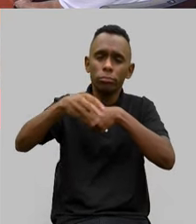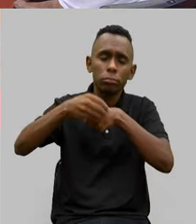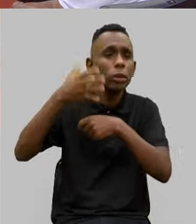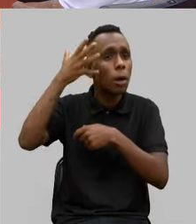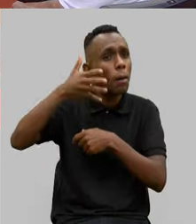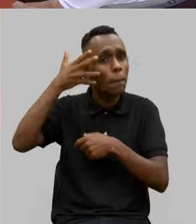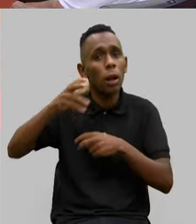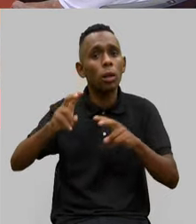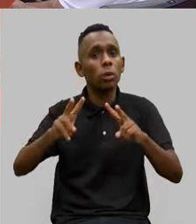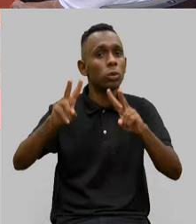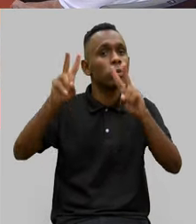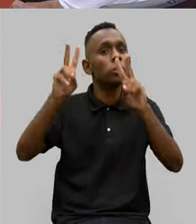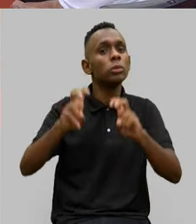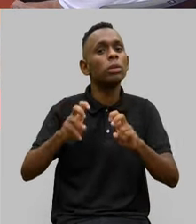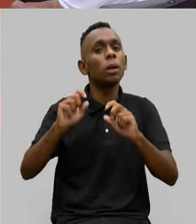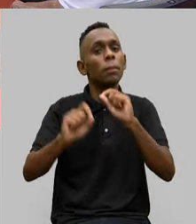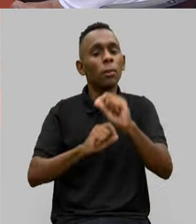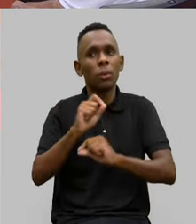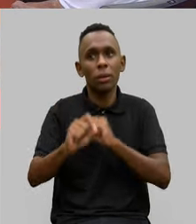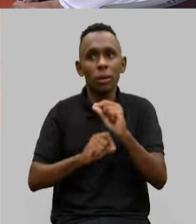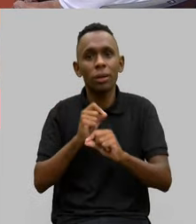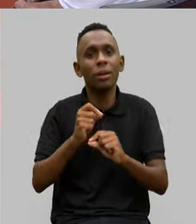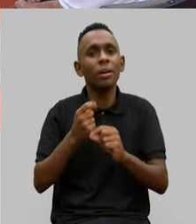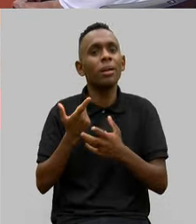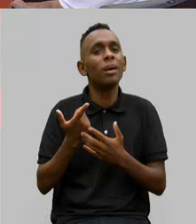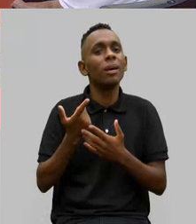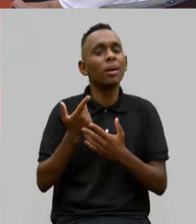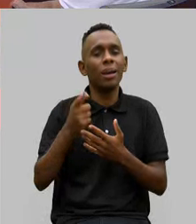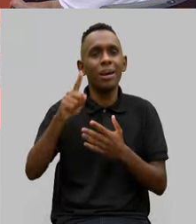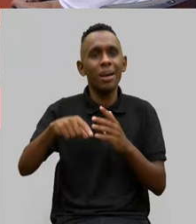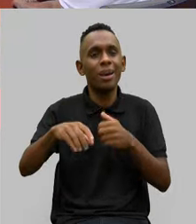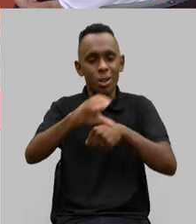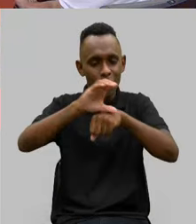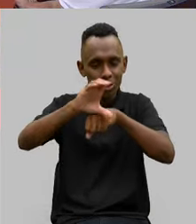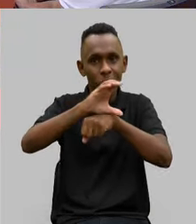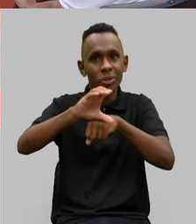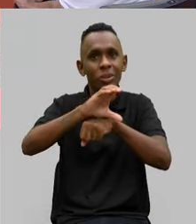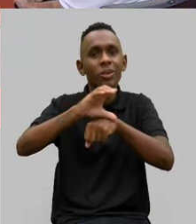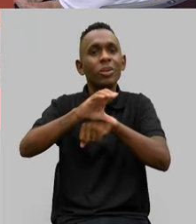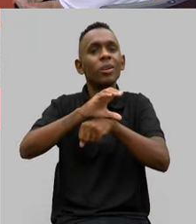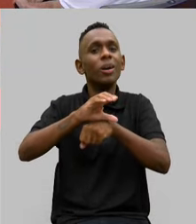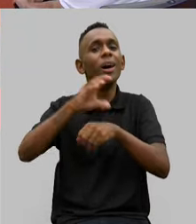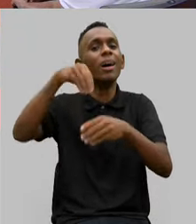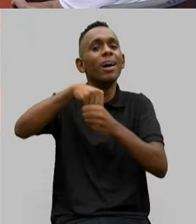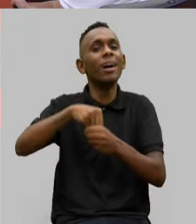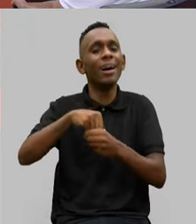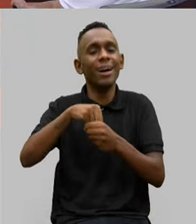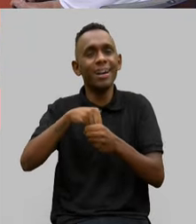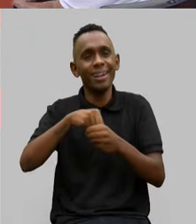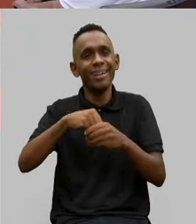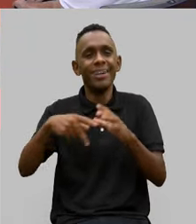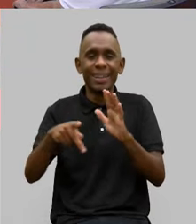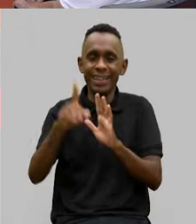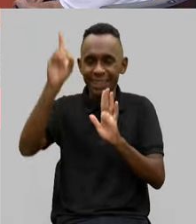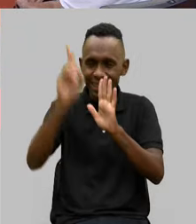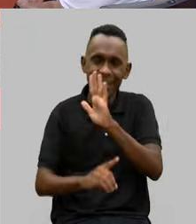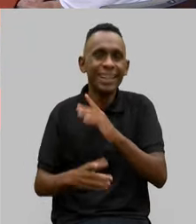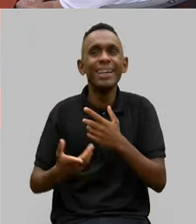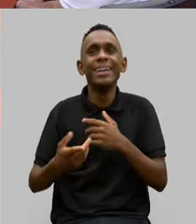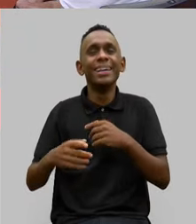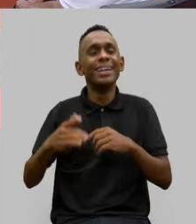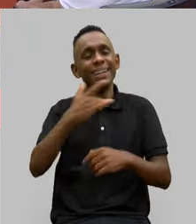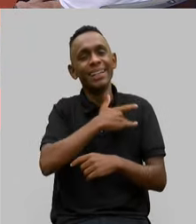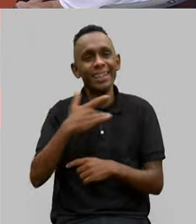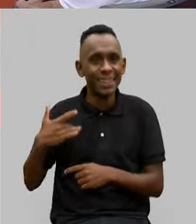abordando O que Tá previsto na Constituição Federal sobre o direito à saúde se um